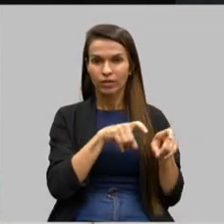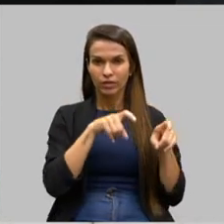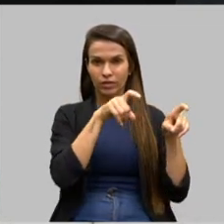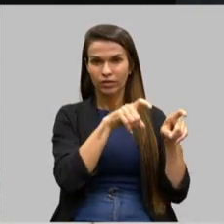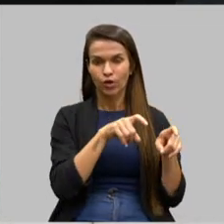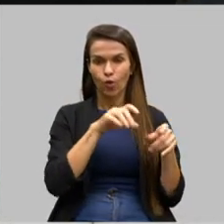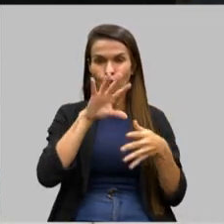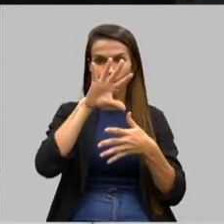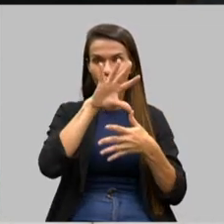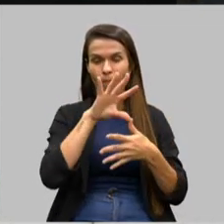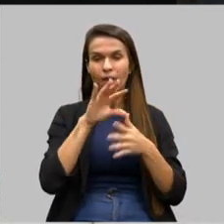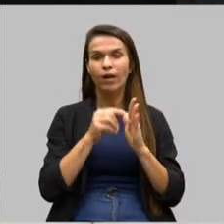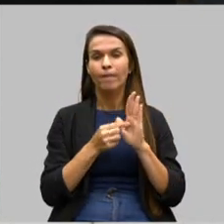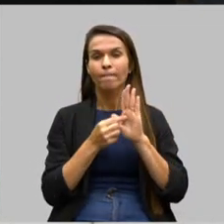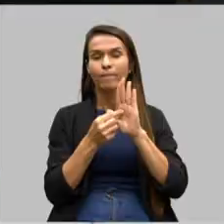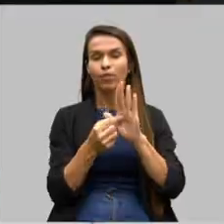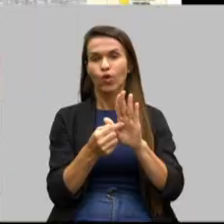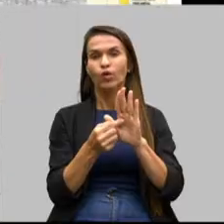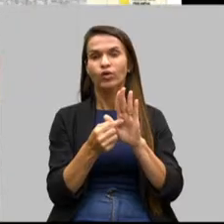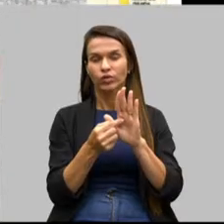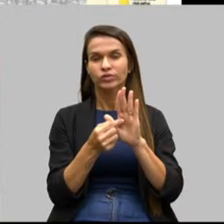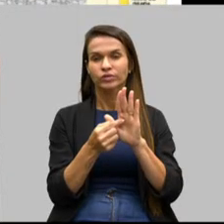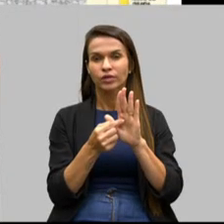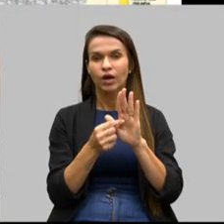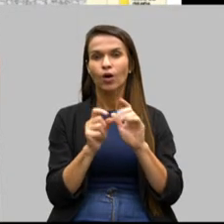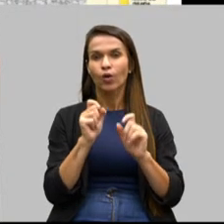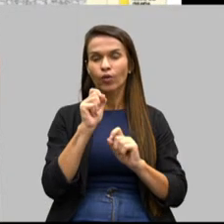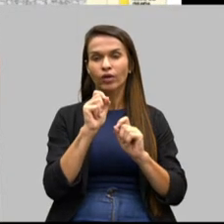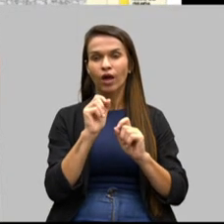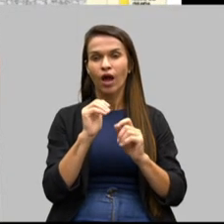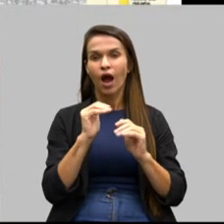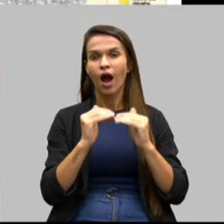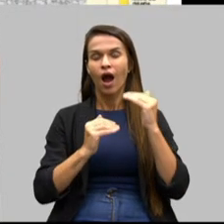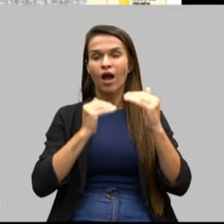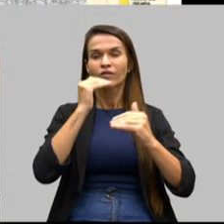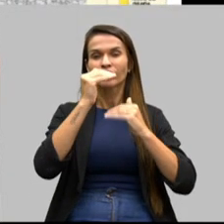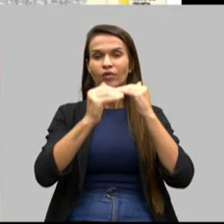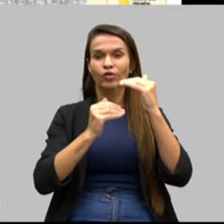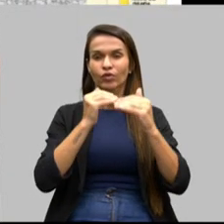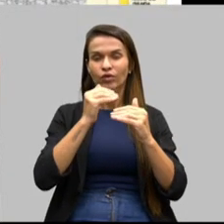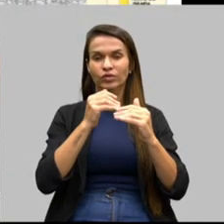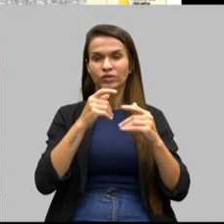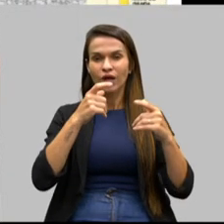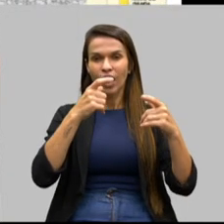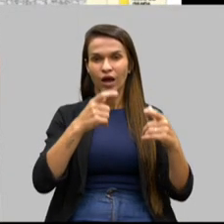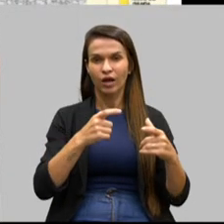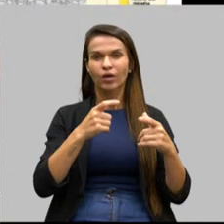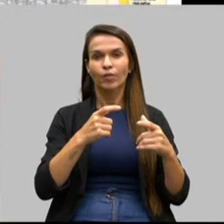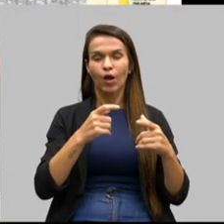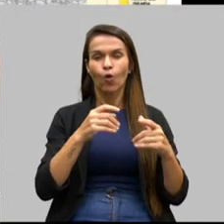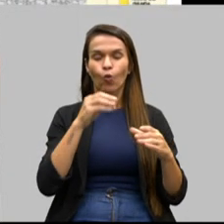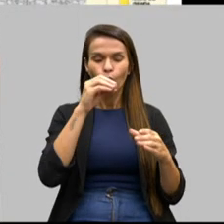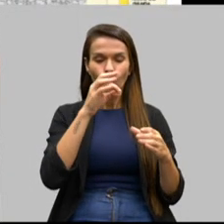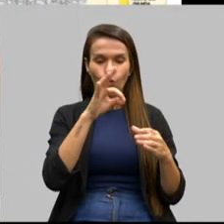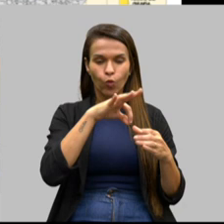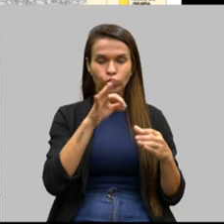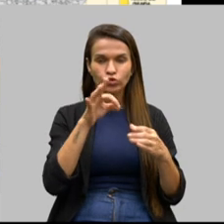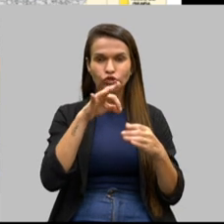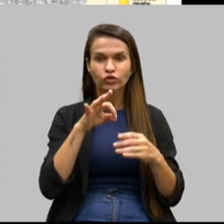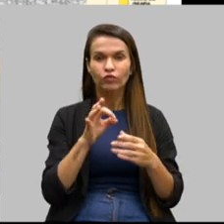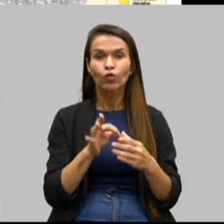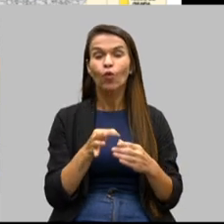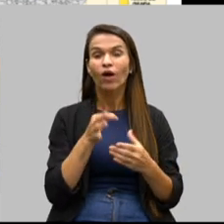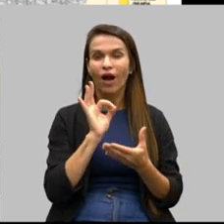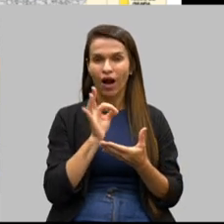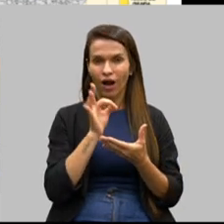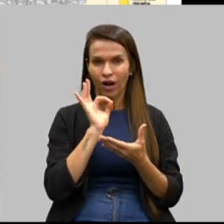mapas mostram, neste caso aqui, a evolução das áreas aptas ao cultivo do café. O último mapa,